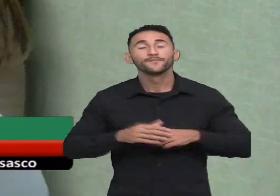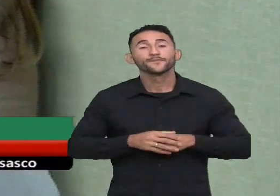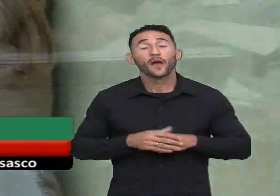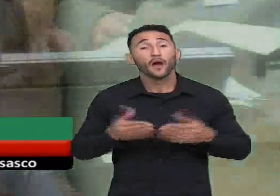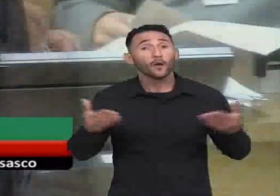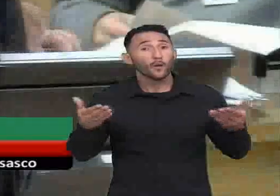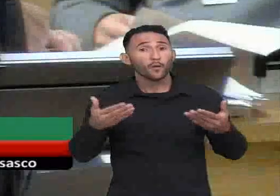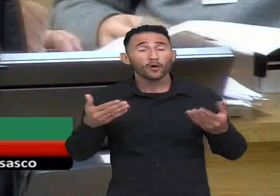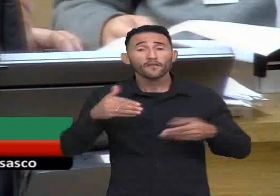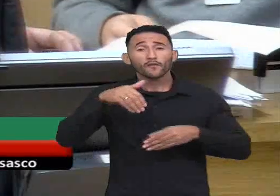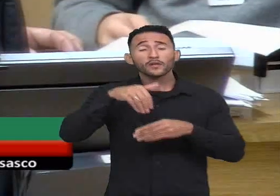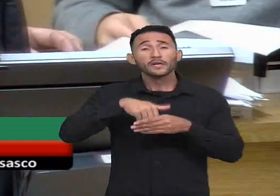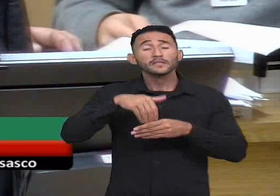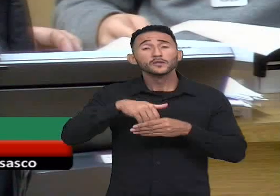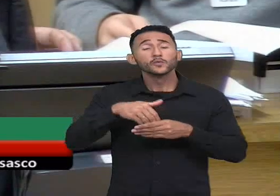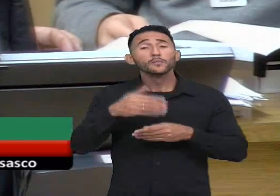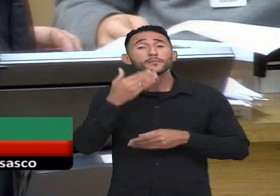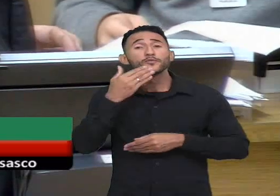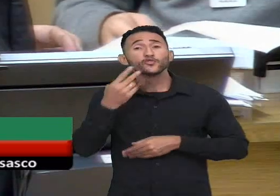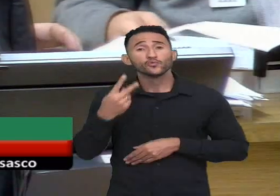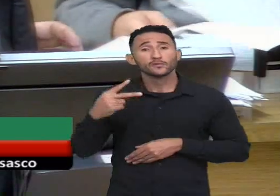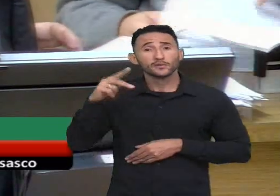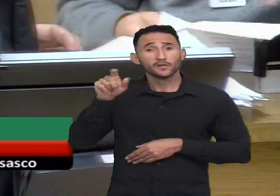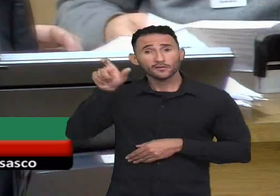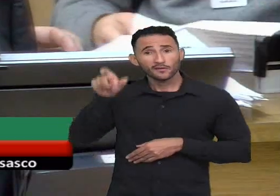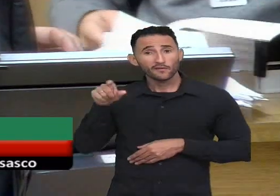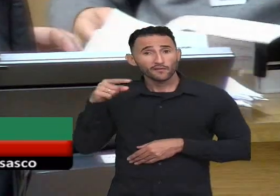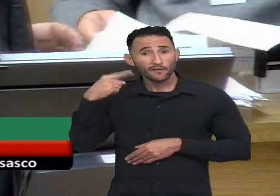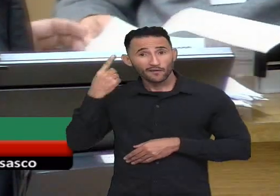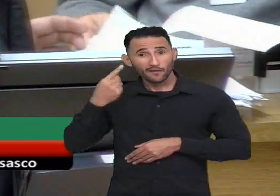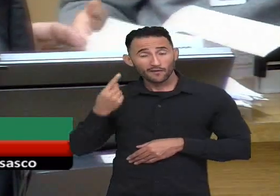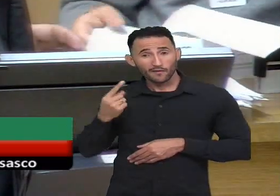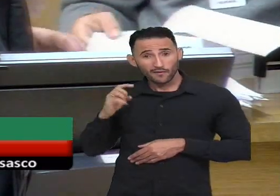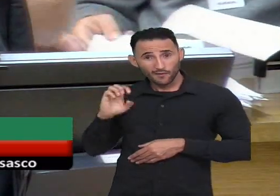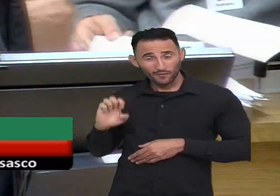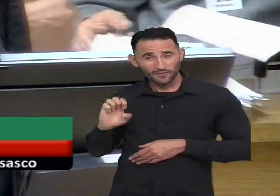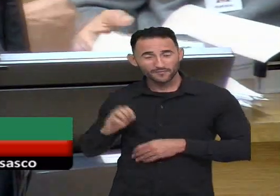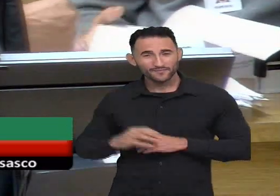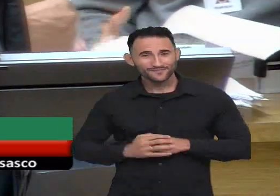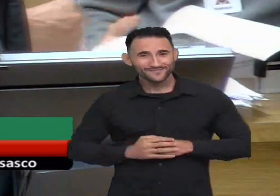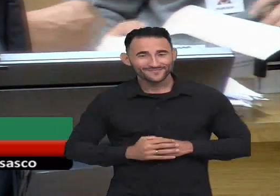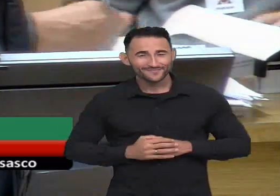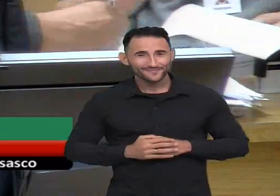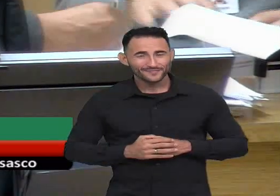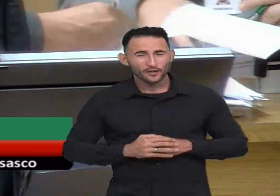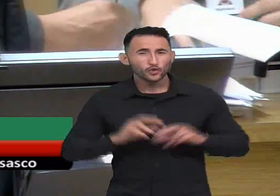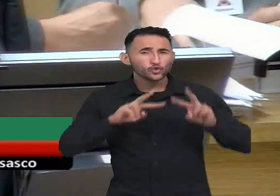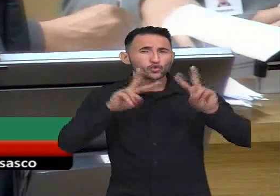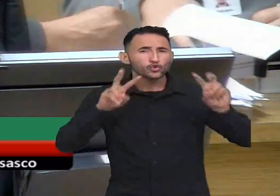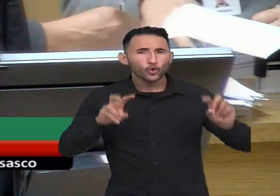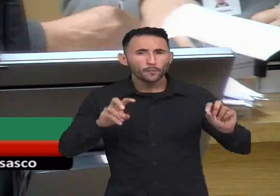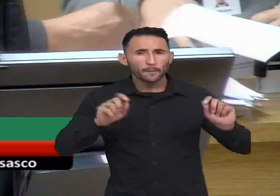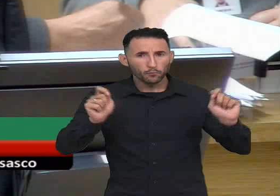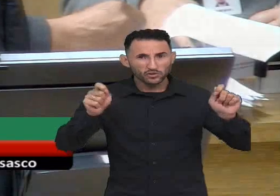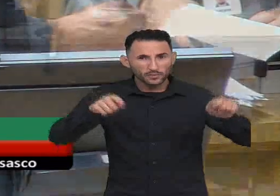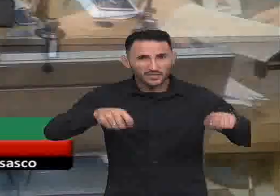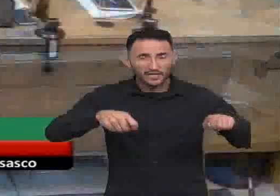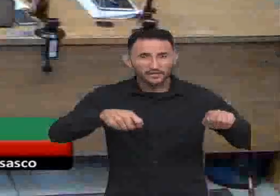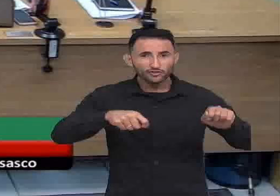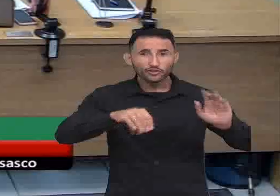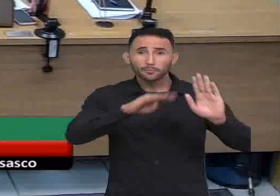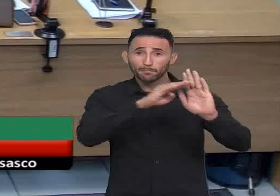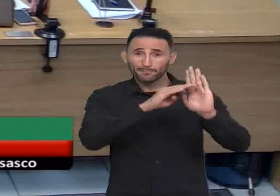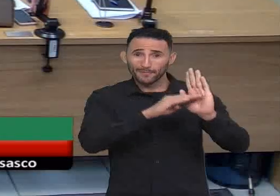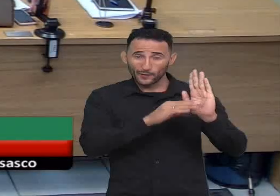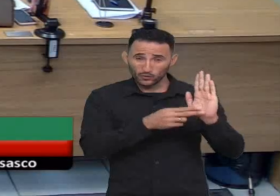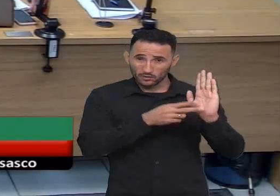Está em votação o pedido verbal da nova vereadora Elza Oliveira sobre a inversão de pauta e